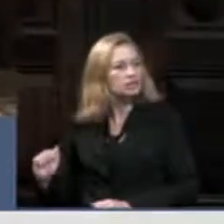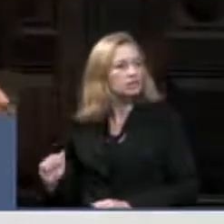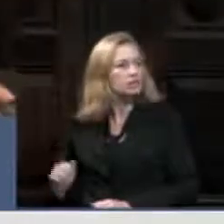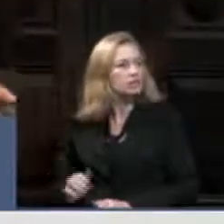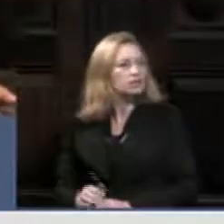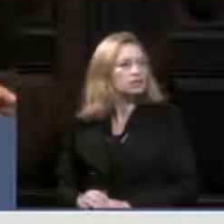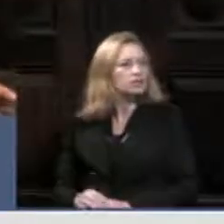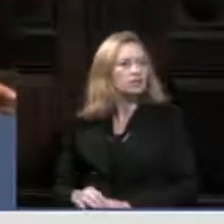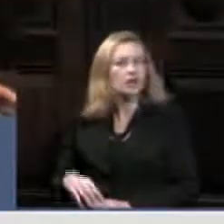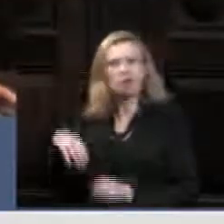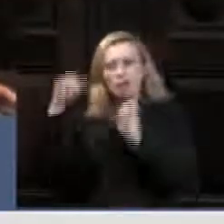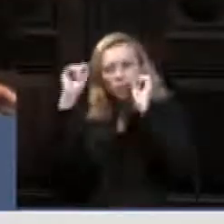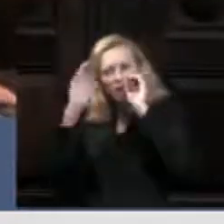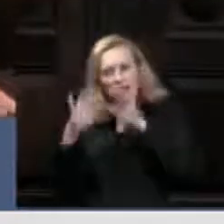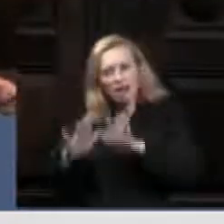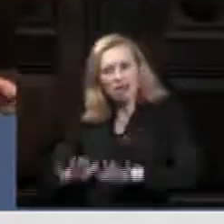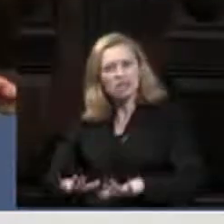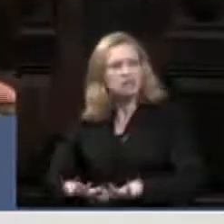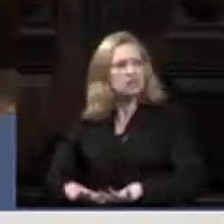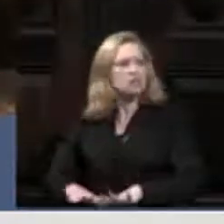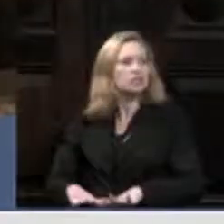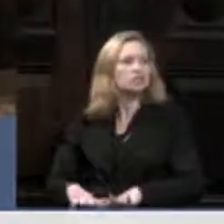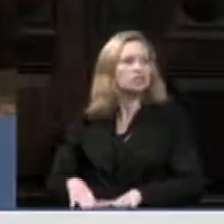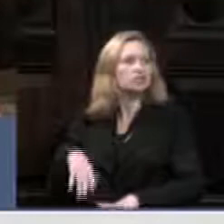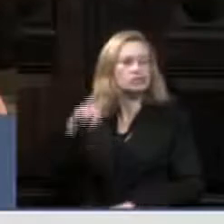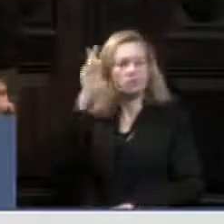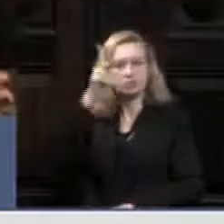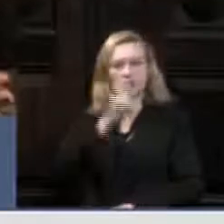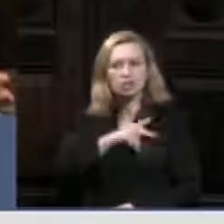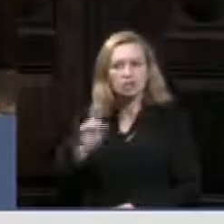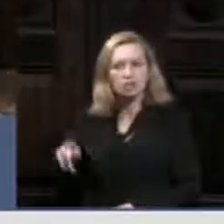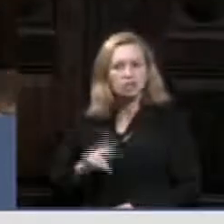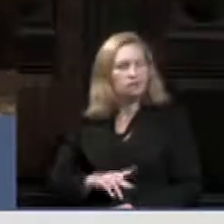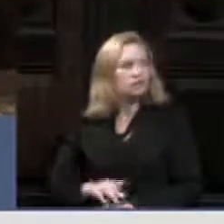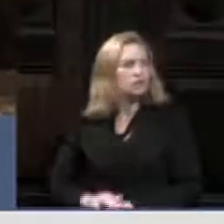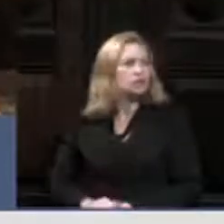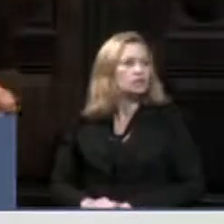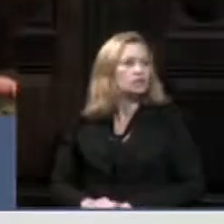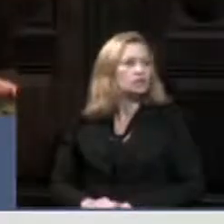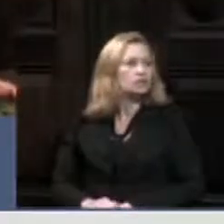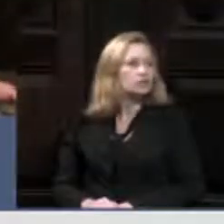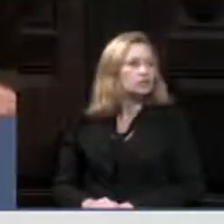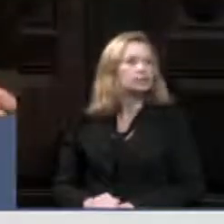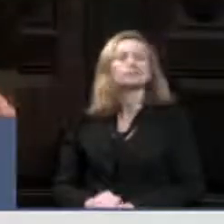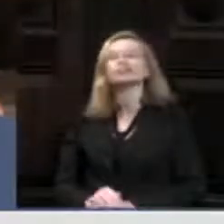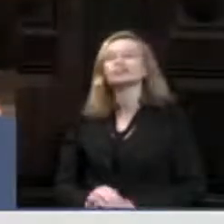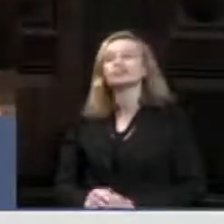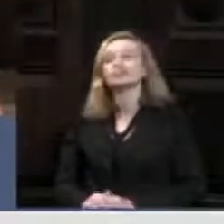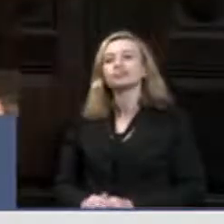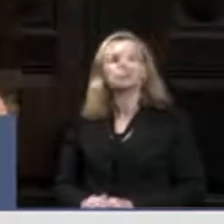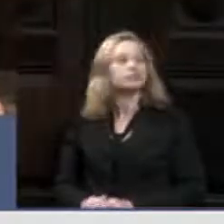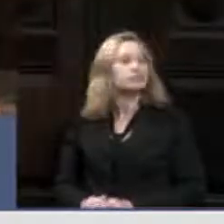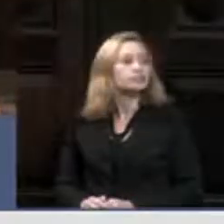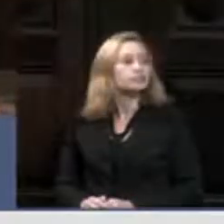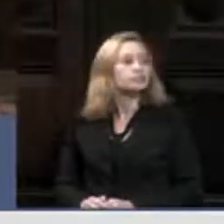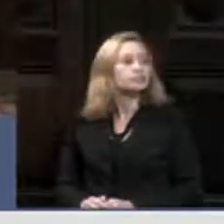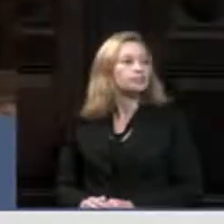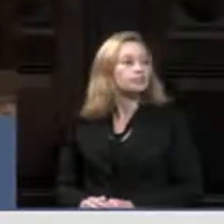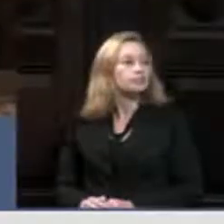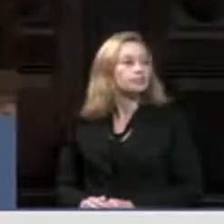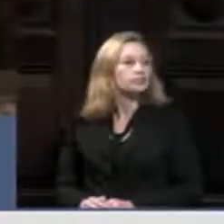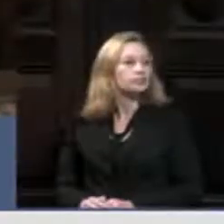com a bênção, etc., etc., né? O ritual católico. Mas